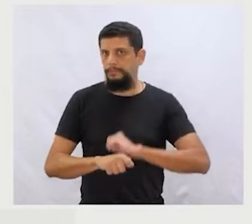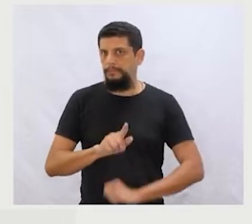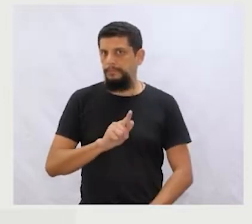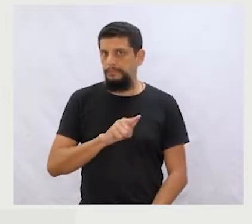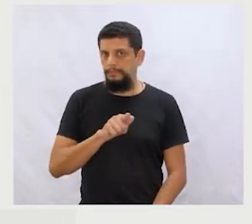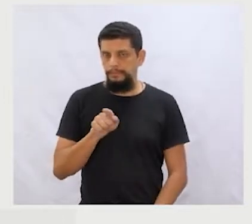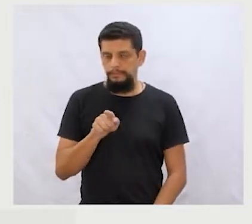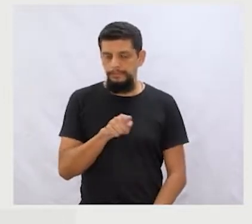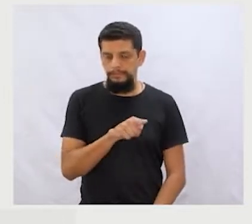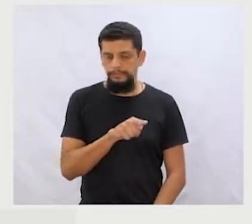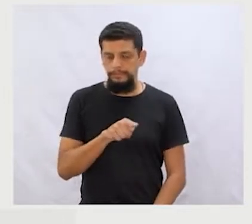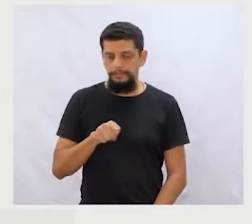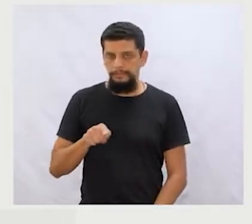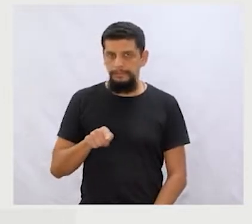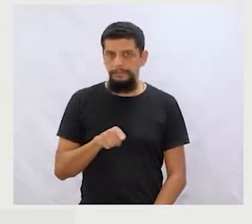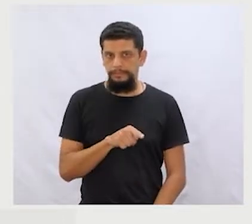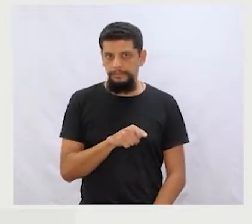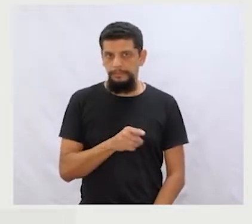letra Z.